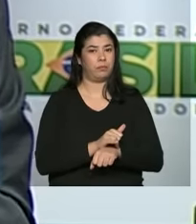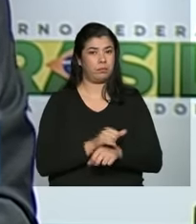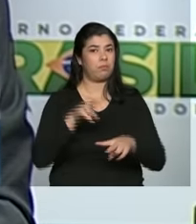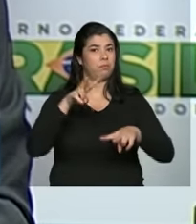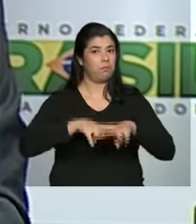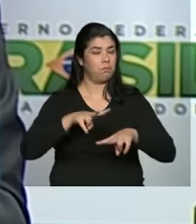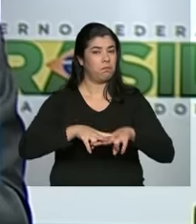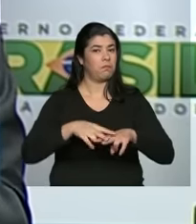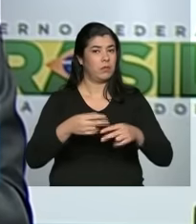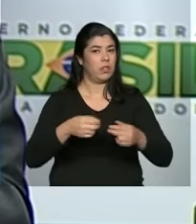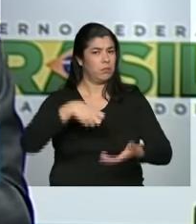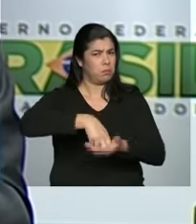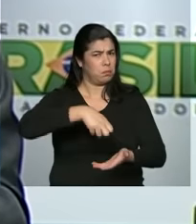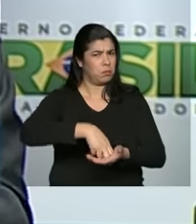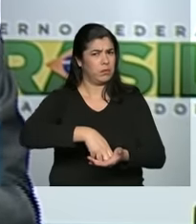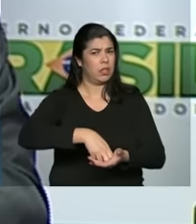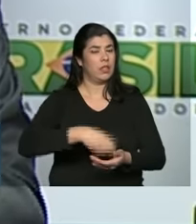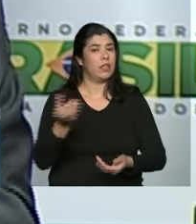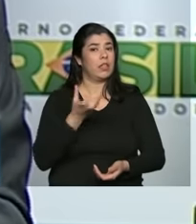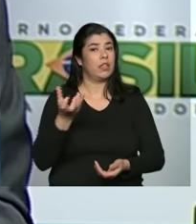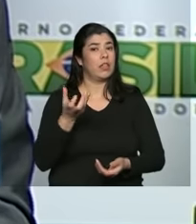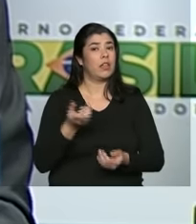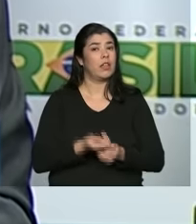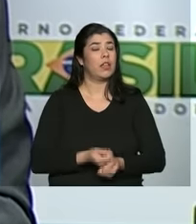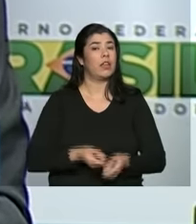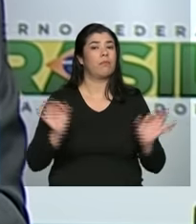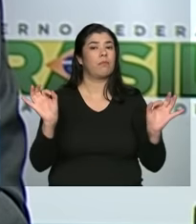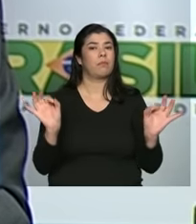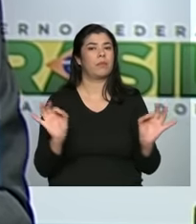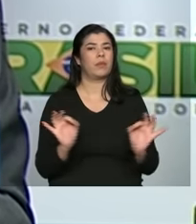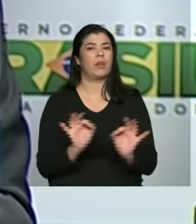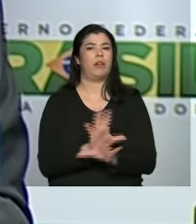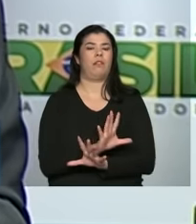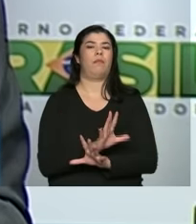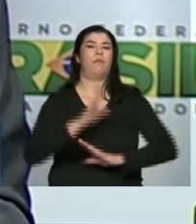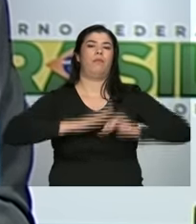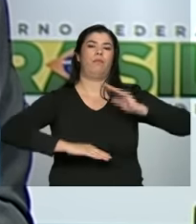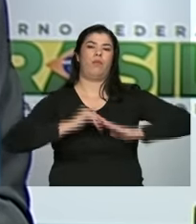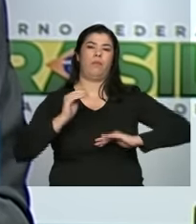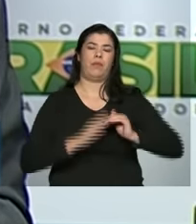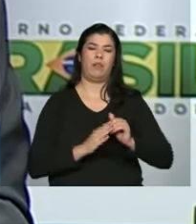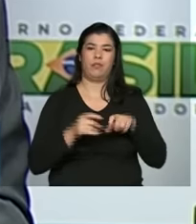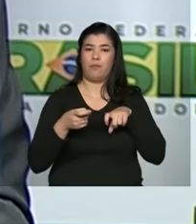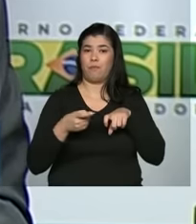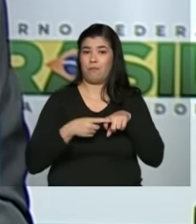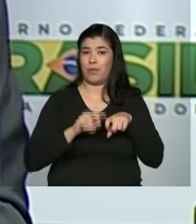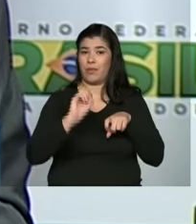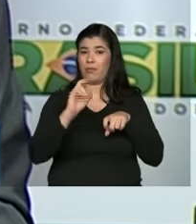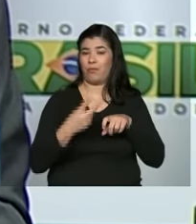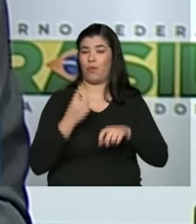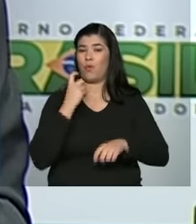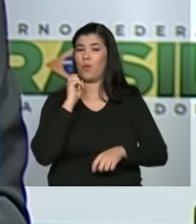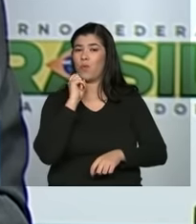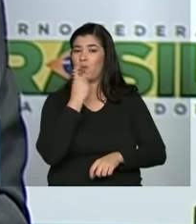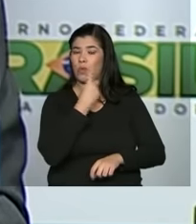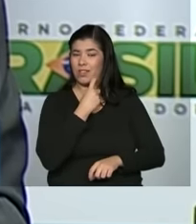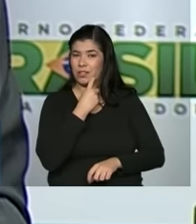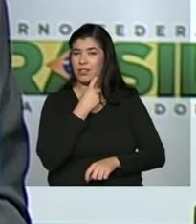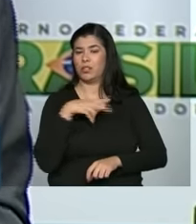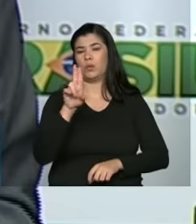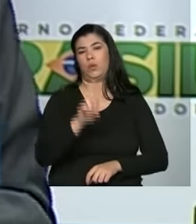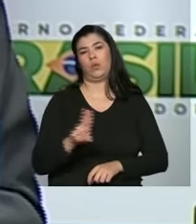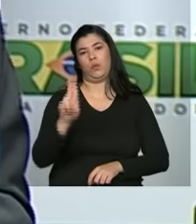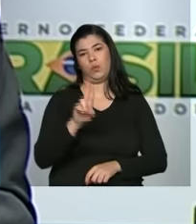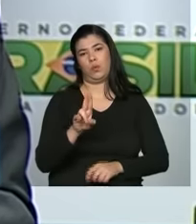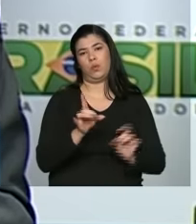nós queremos ibir as infrações ético profissionais de médicos e dentistas a indicação e no uso de dmi Então nós não